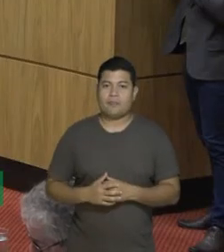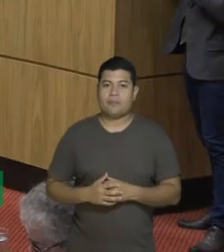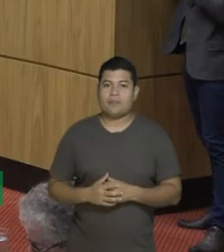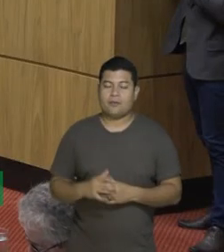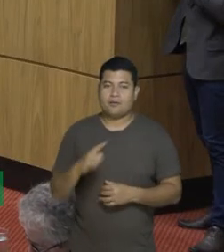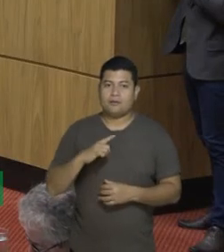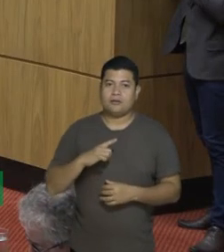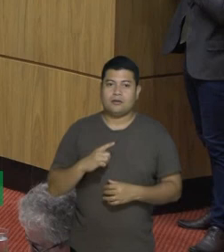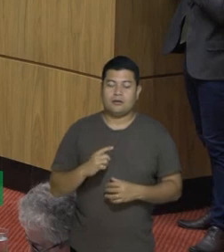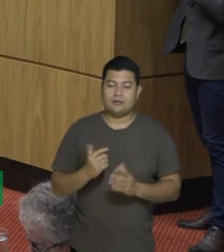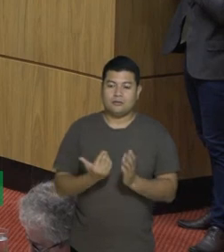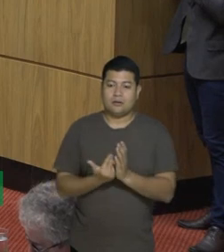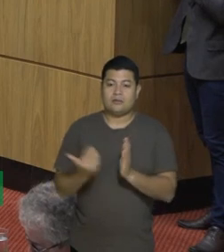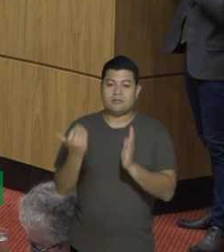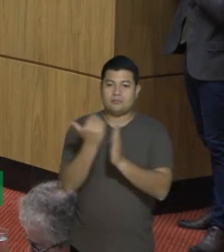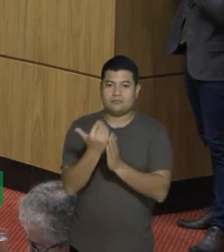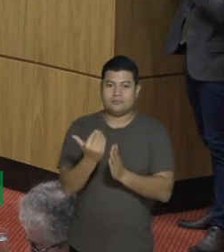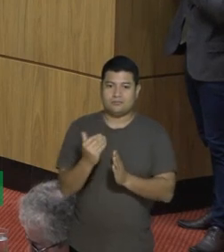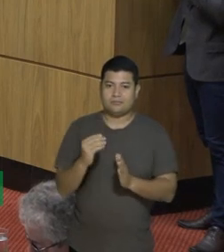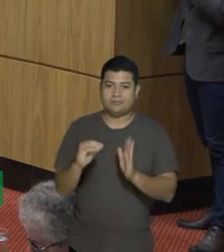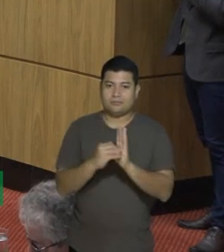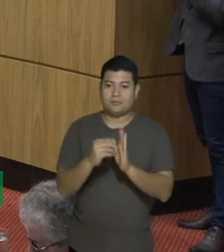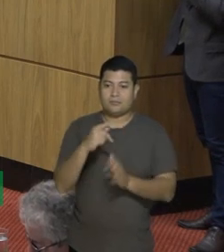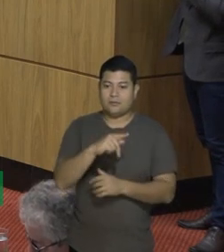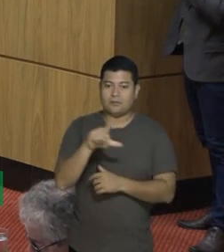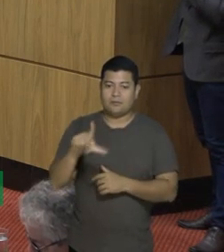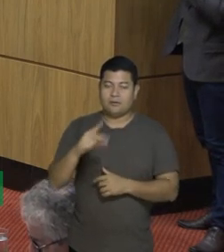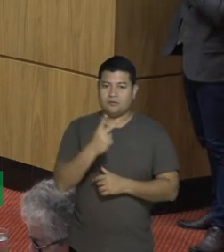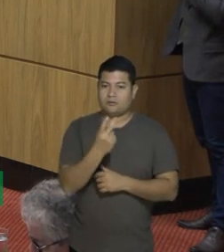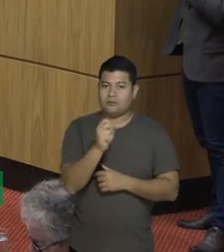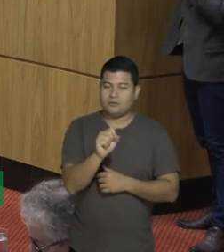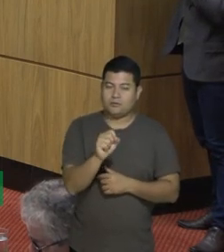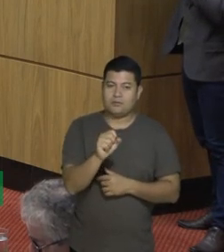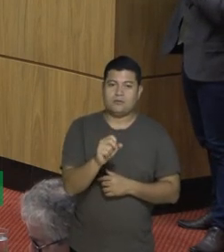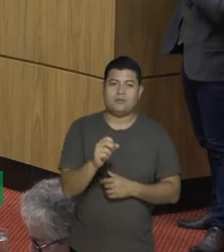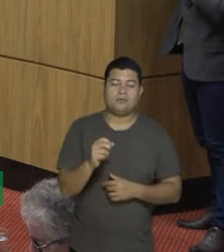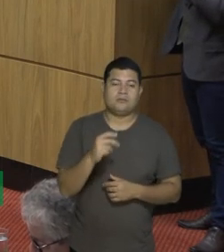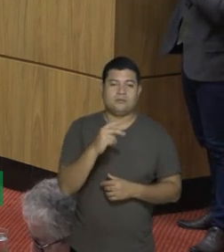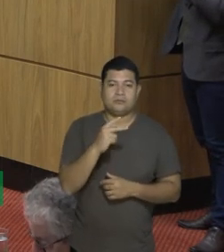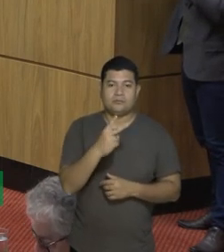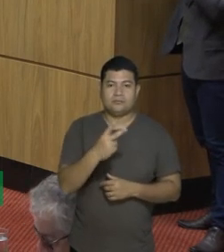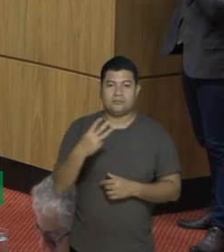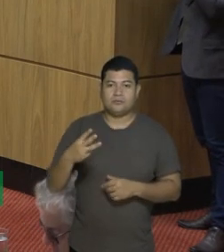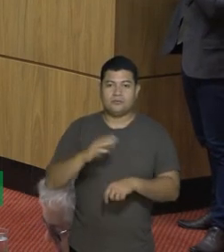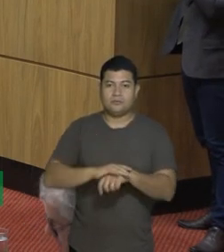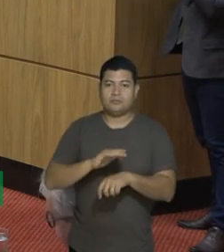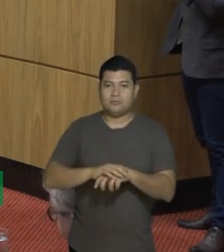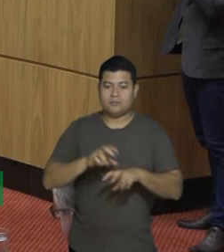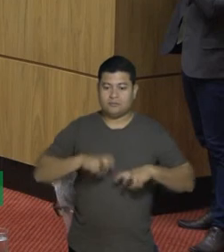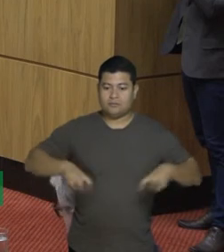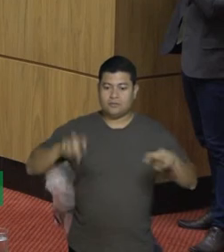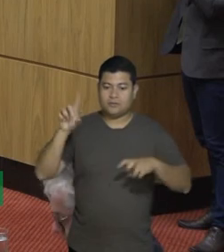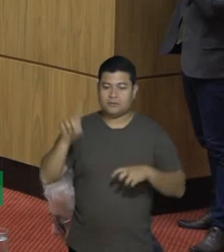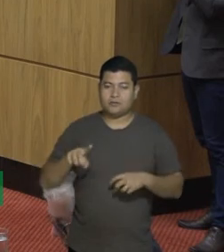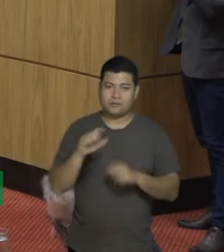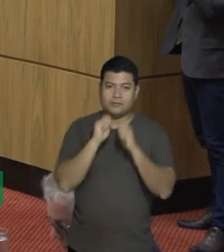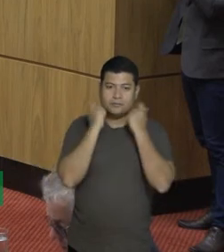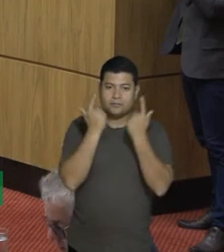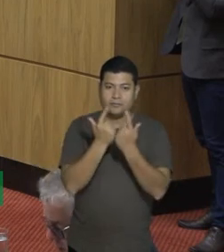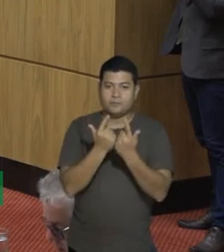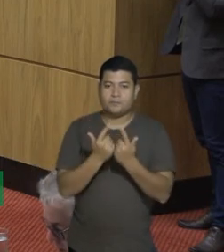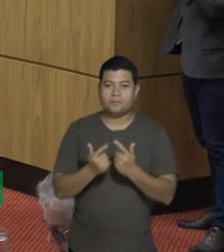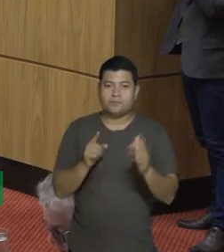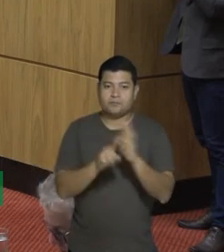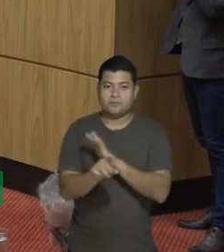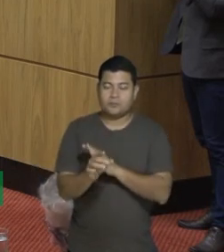votar extra pauta, é o PL 28/2023, de autoria da mesa diretora da Assembleia Legislativa. Consulto,